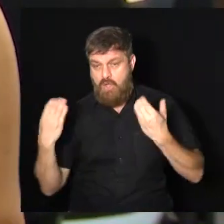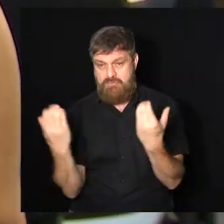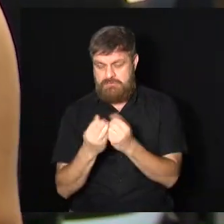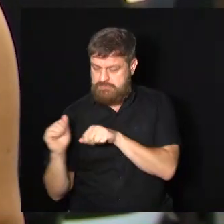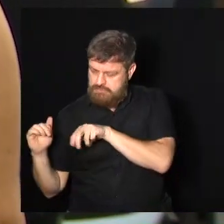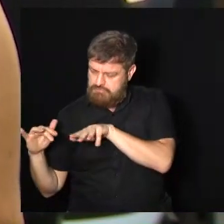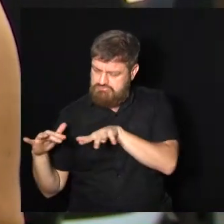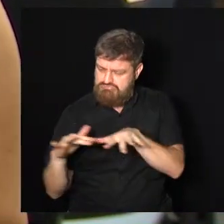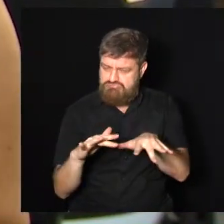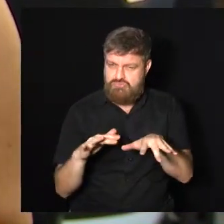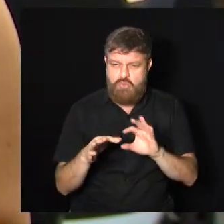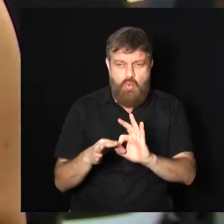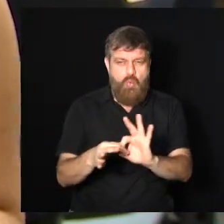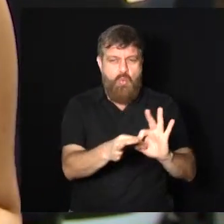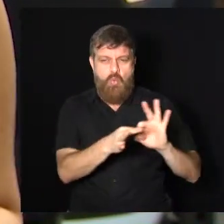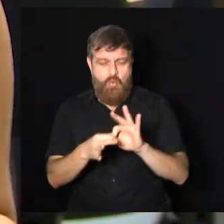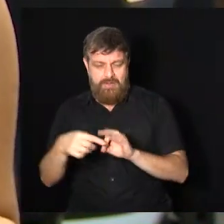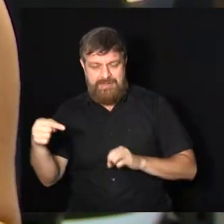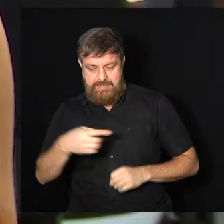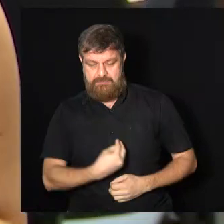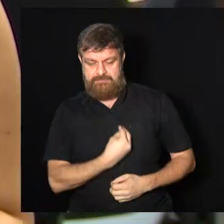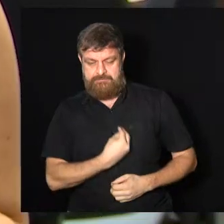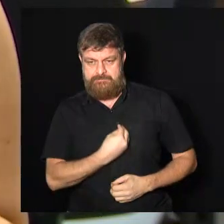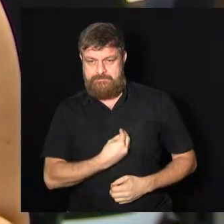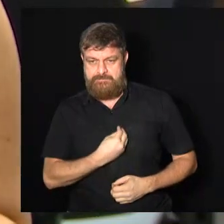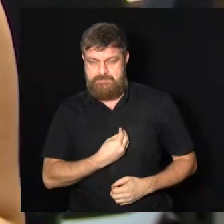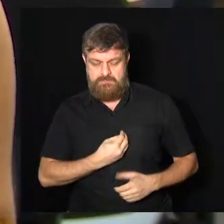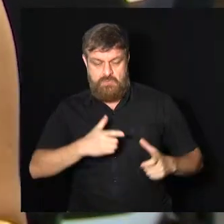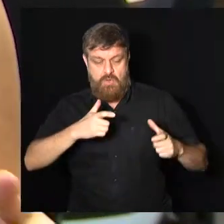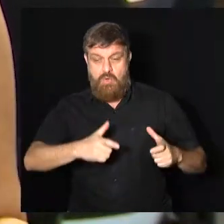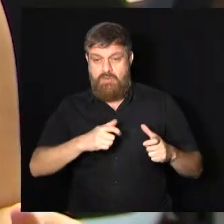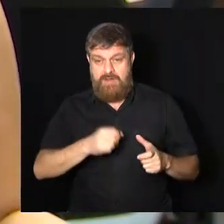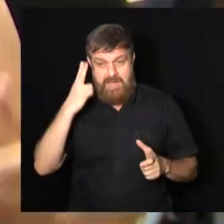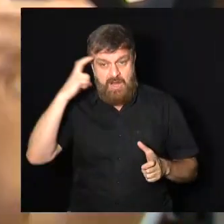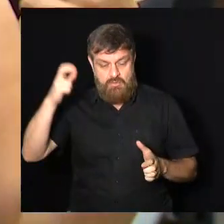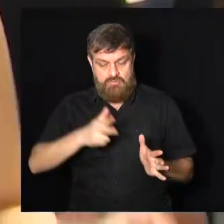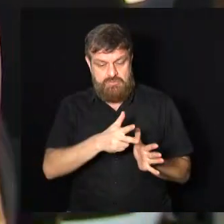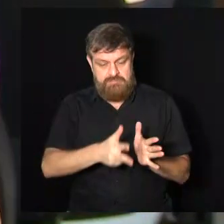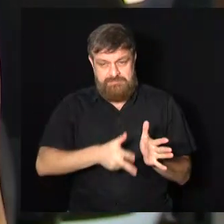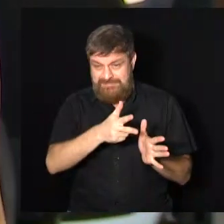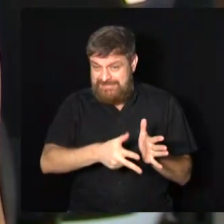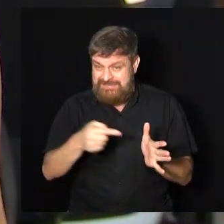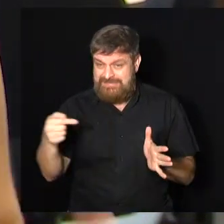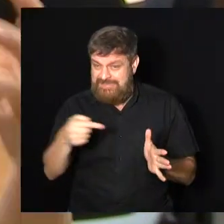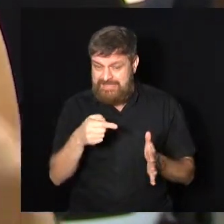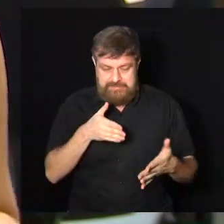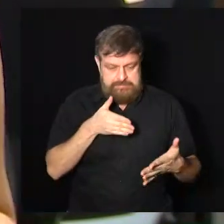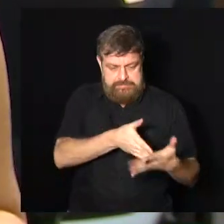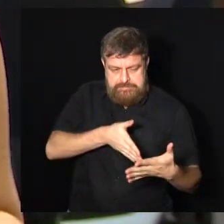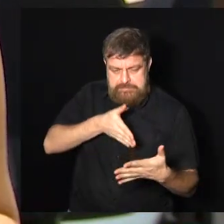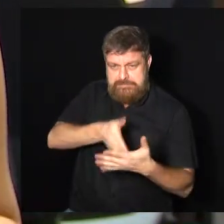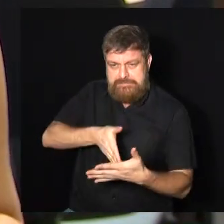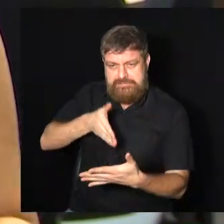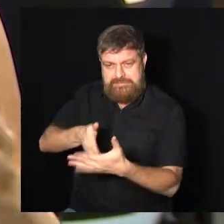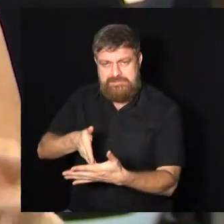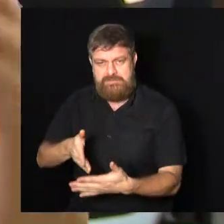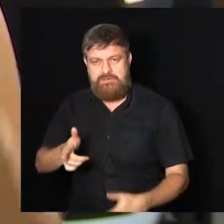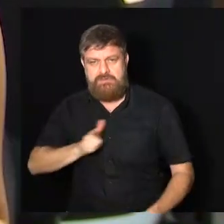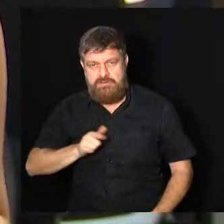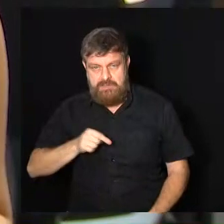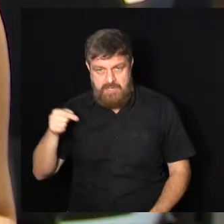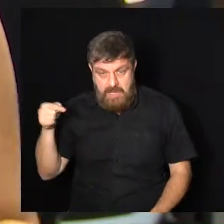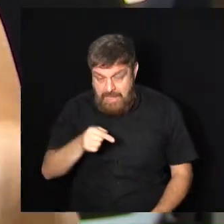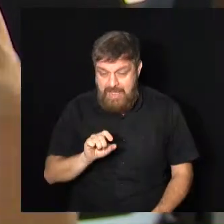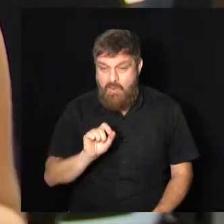se reúnem lá. E a gente está vendo aí um processo, apesar de eles serem restritos e apenas centrais, mesmo aquilo